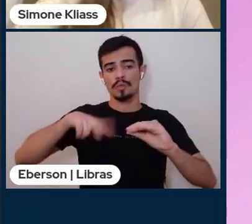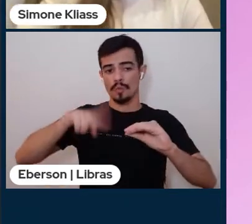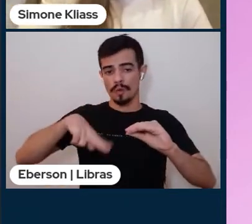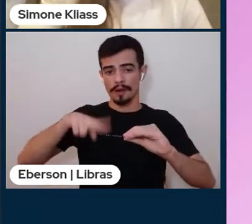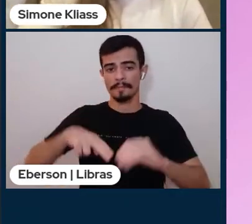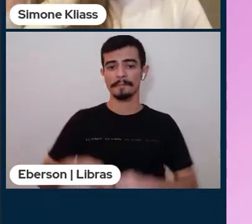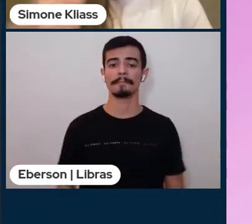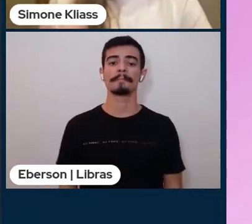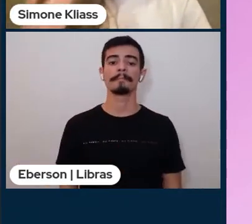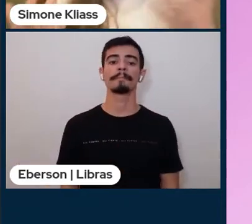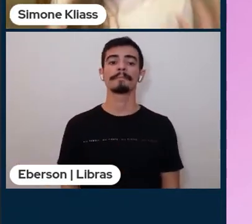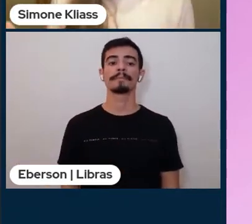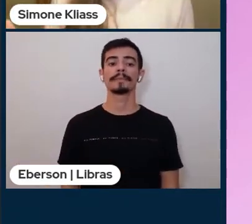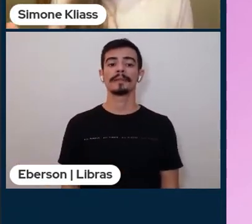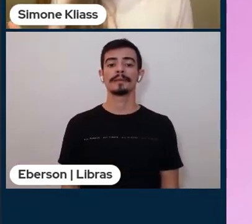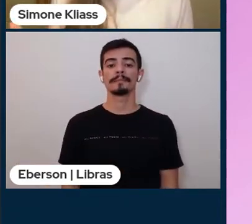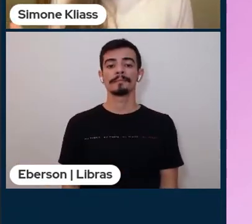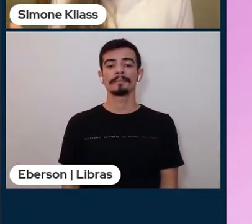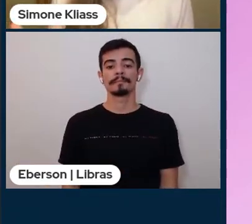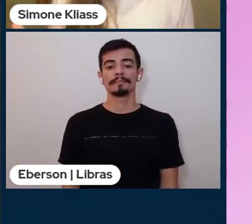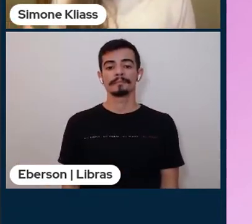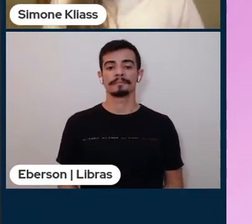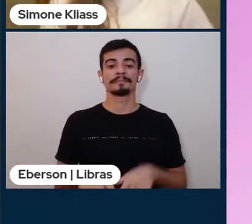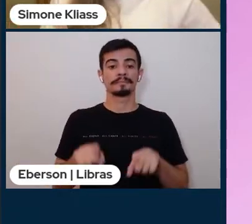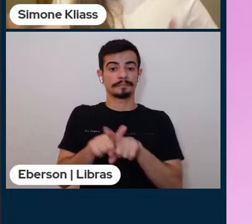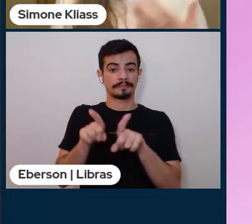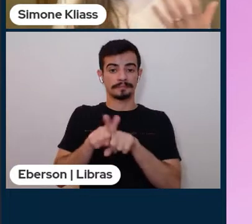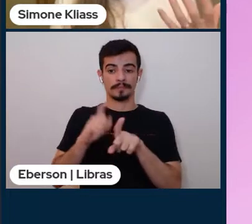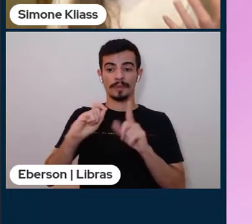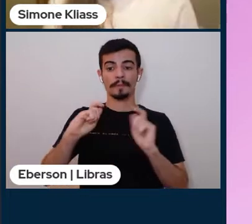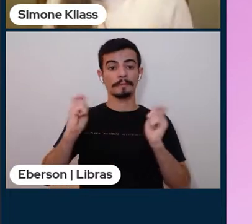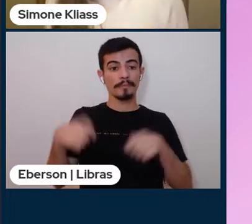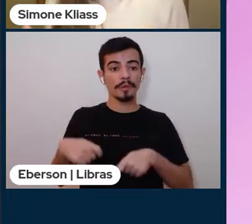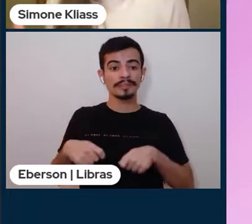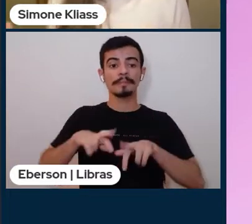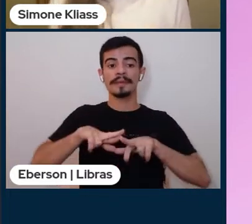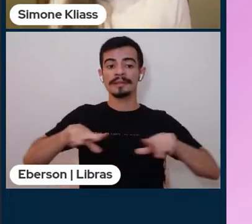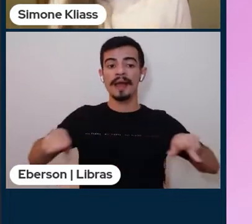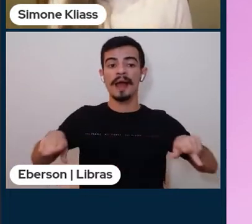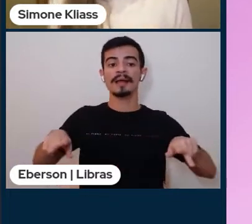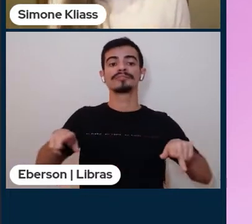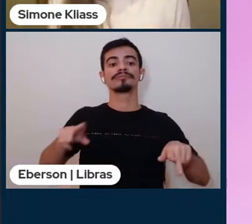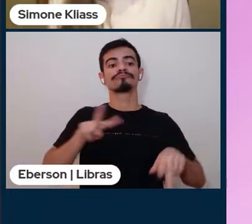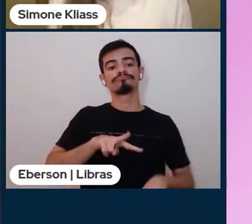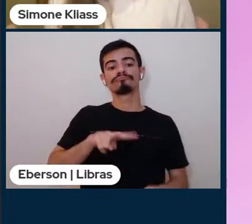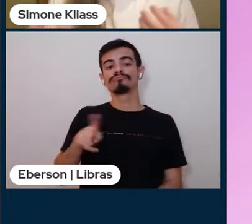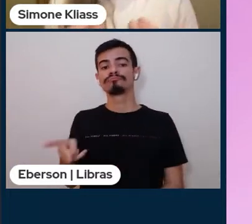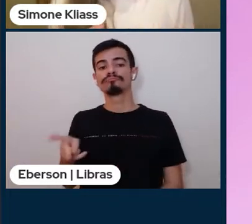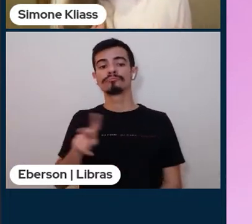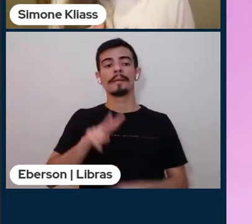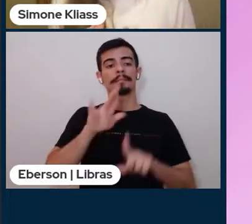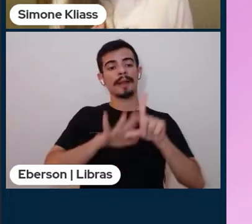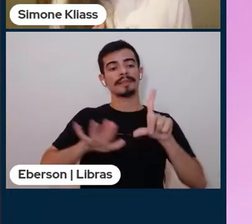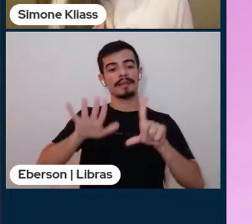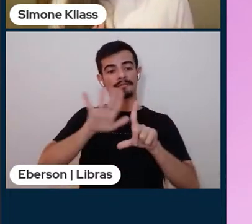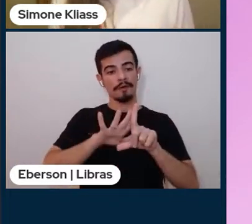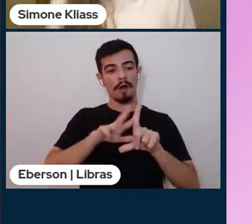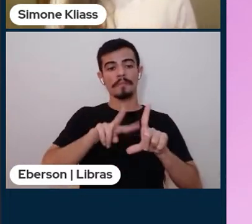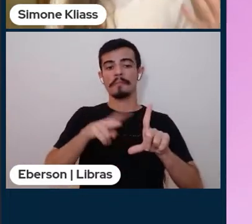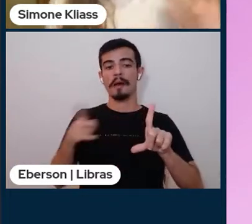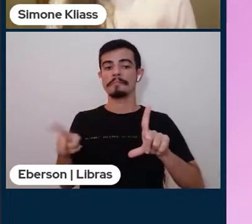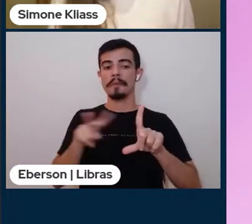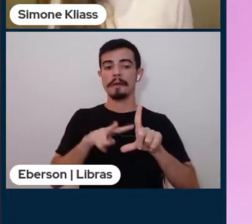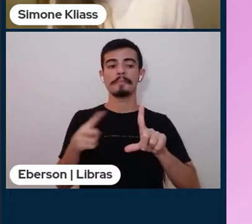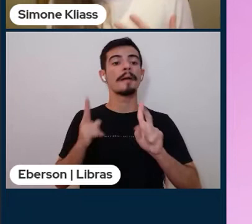eu vou pincelar tá é a possibilidade da gente poder transitar entre as diferentes plataformas né Tavares com a mesma identidade